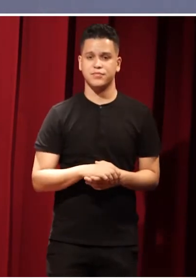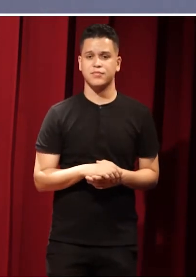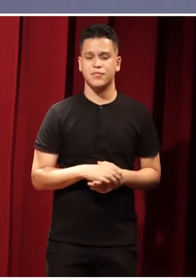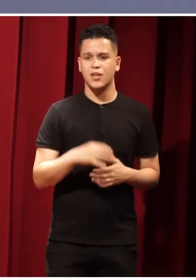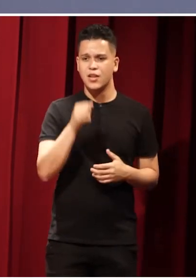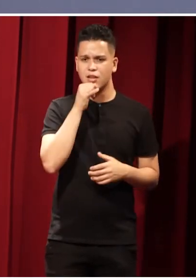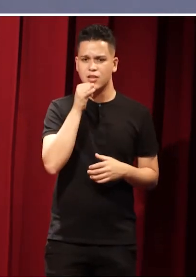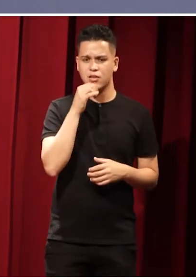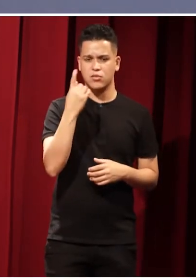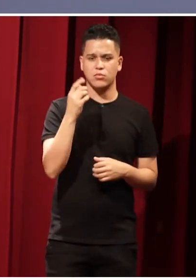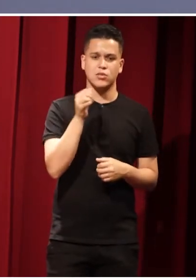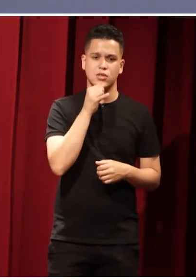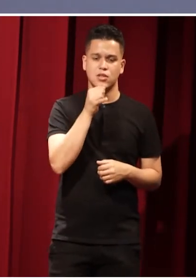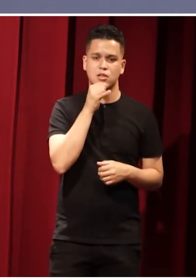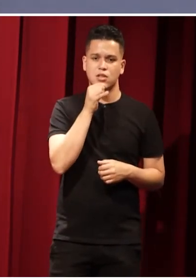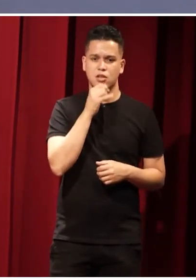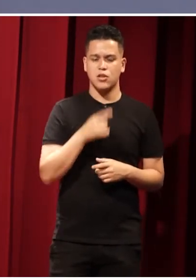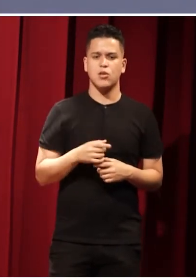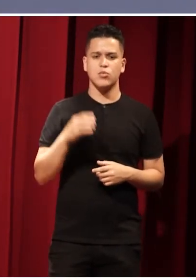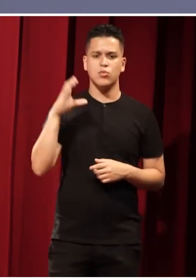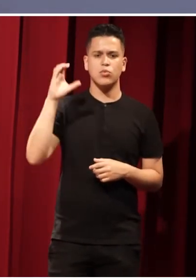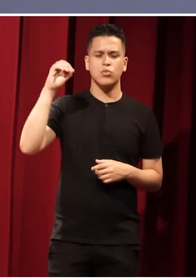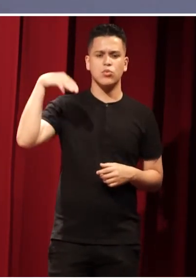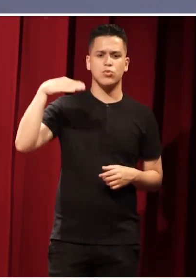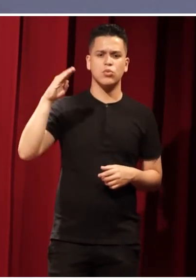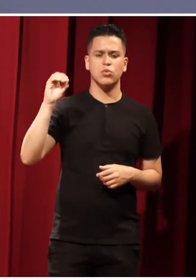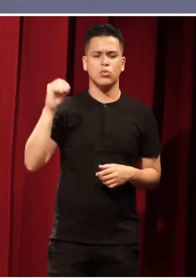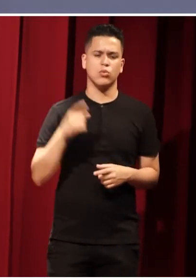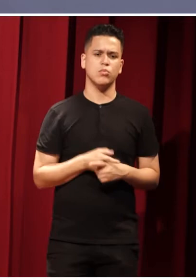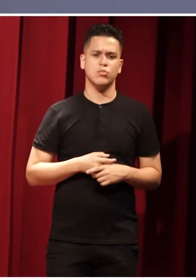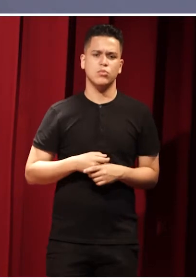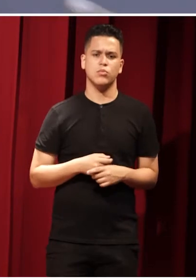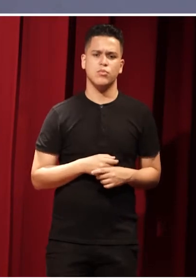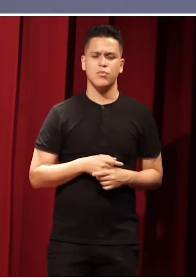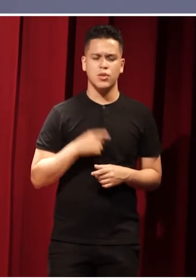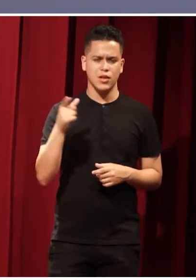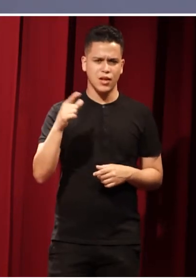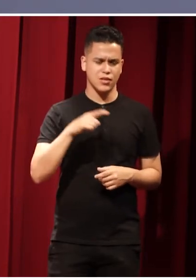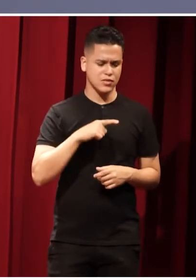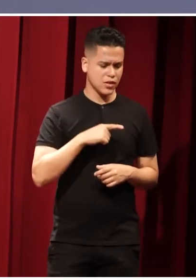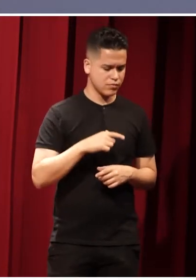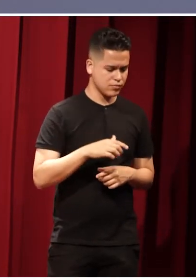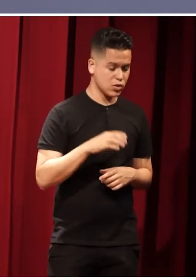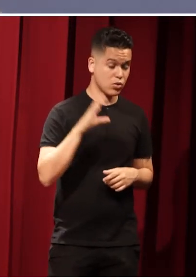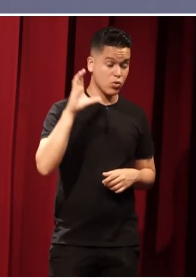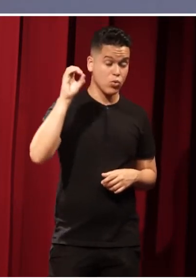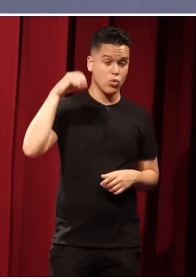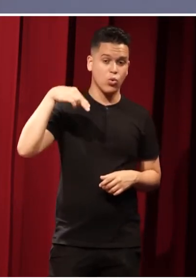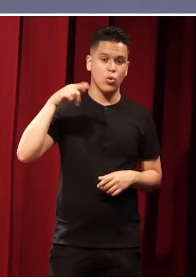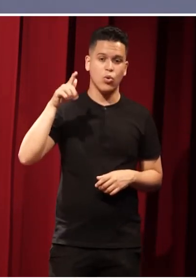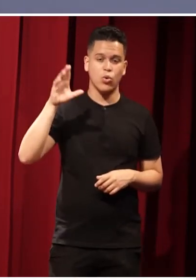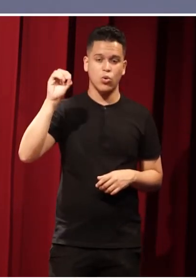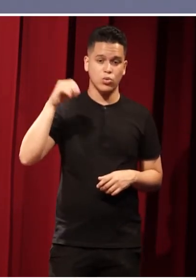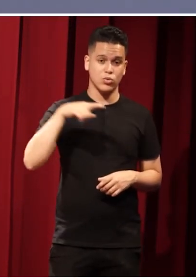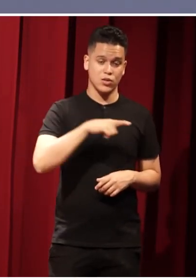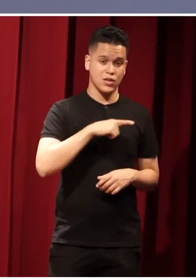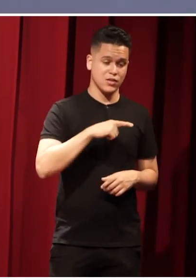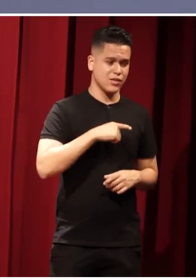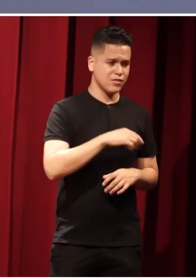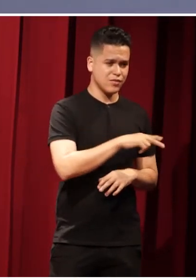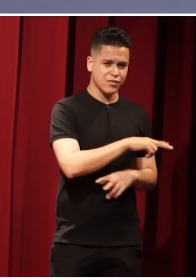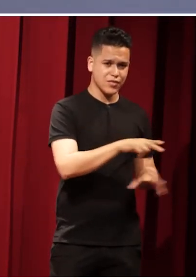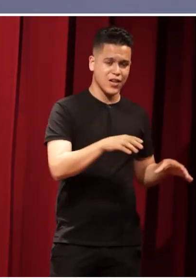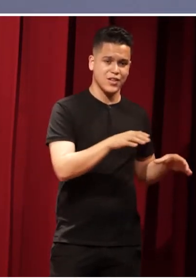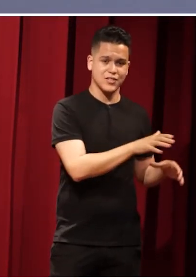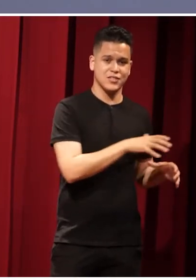de exemplo a situação do Congo, que detém grande parte dessas terras raras e é o único lugar do mundo onde existe uma missão da ONU onde os soldados